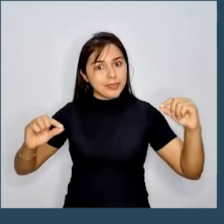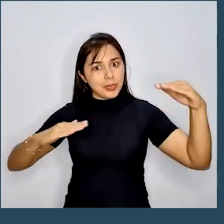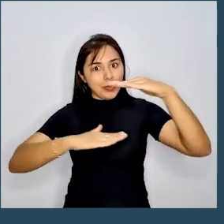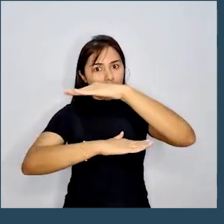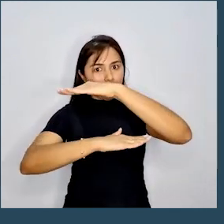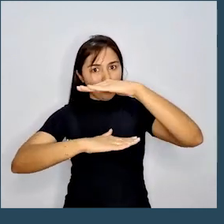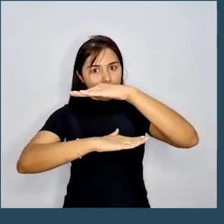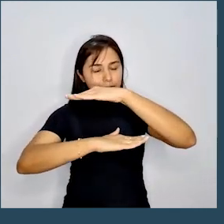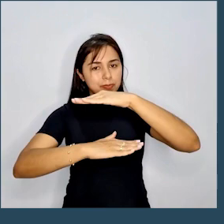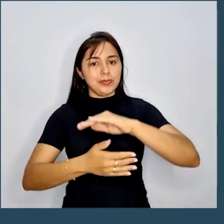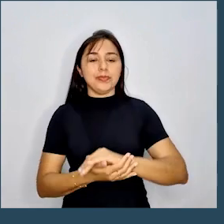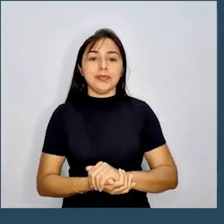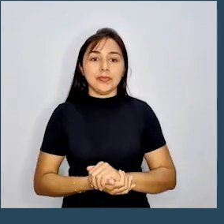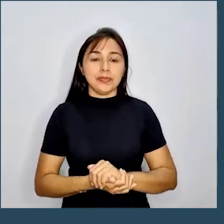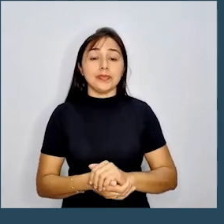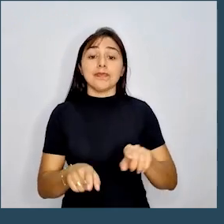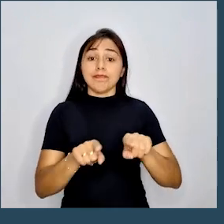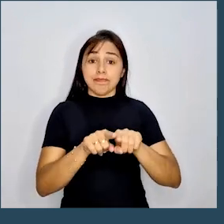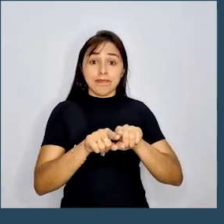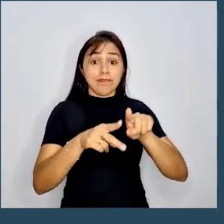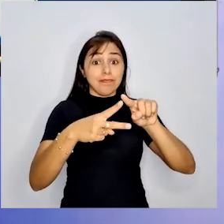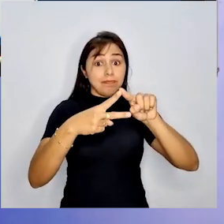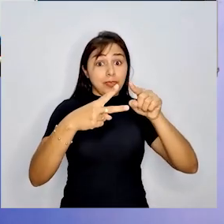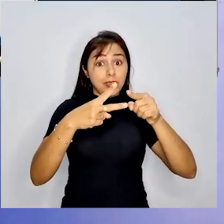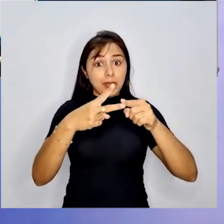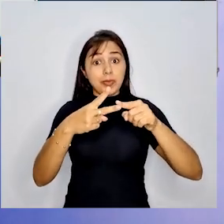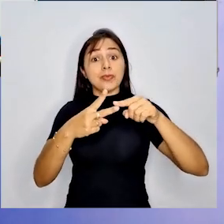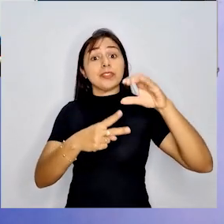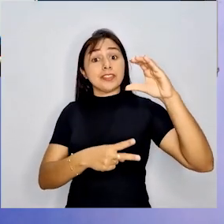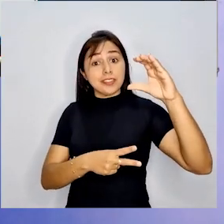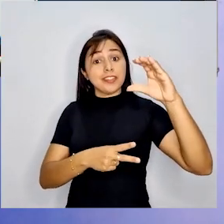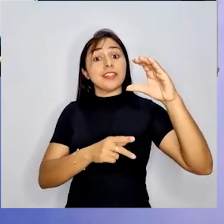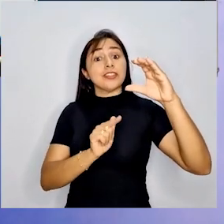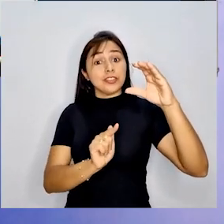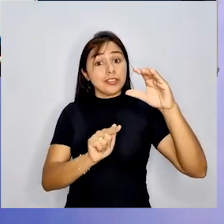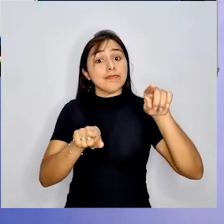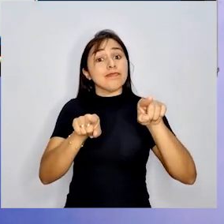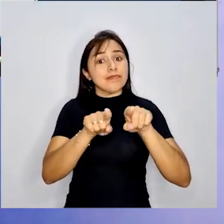congruentes. Os ângulos C e G são congruentes, B